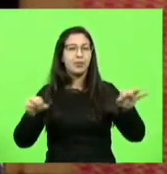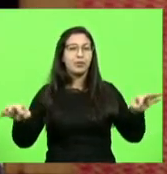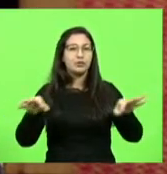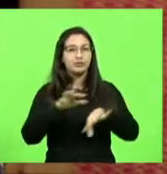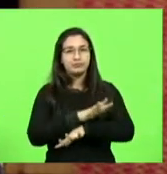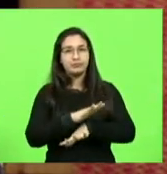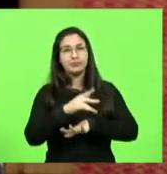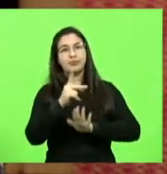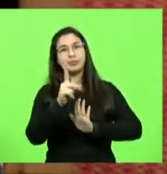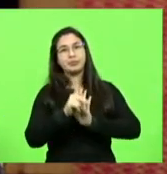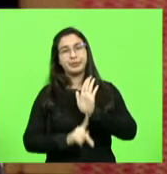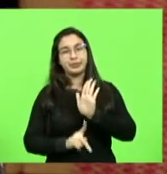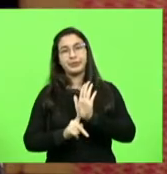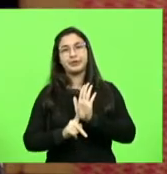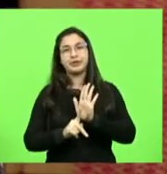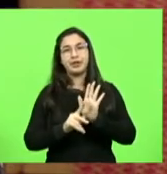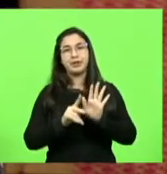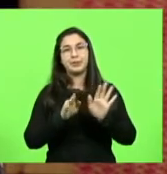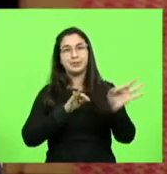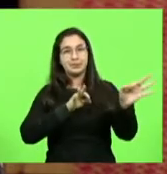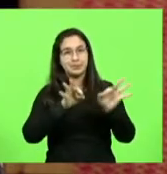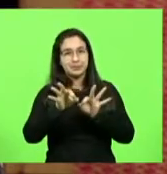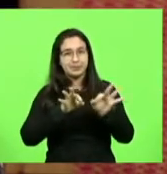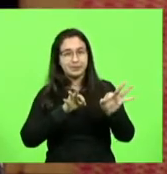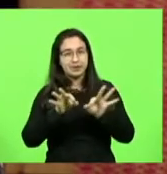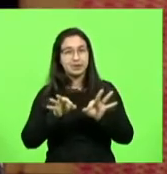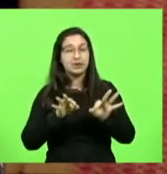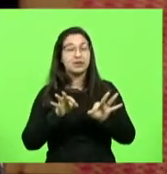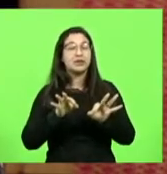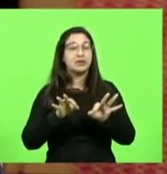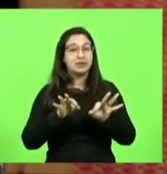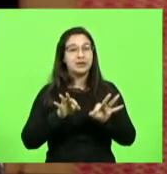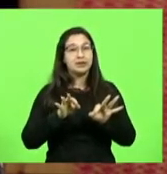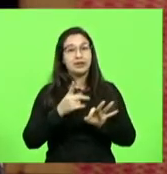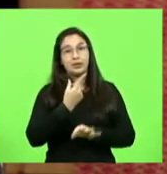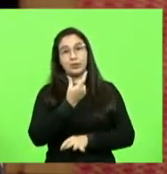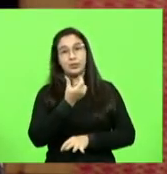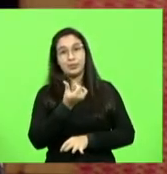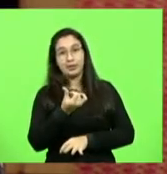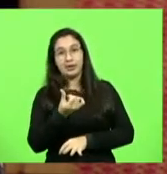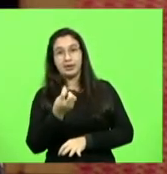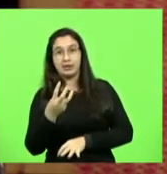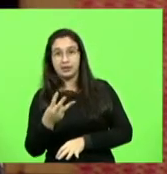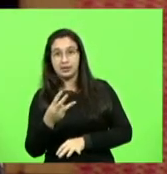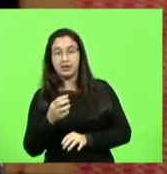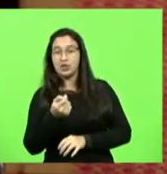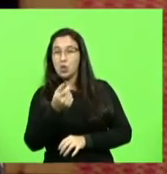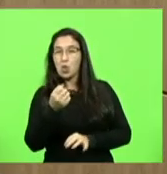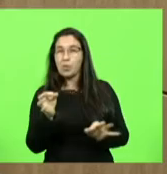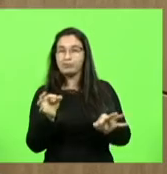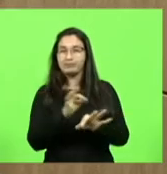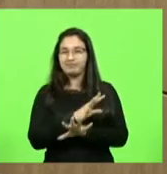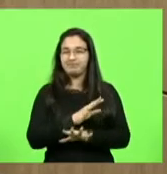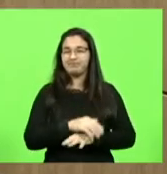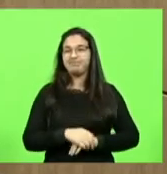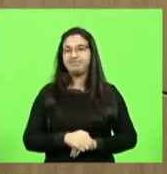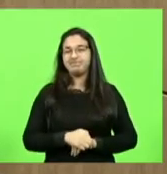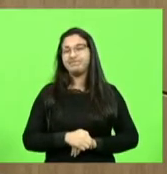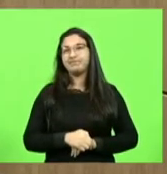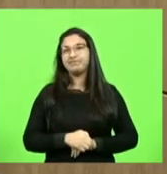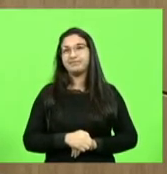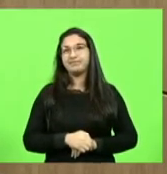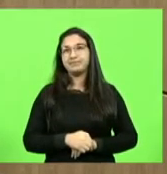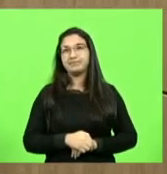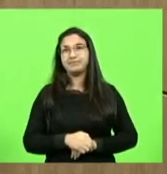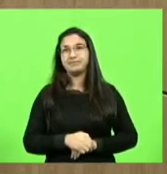está no planejamento, e a 163 esteja quase concluído. Obrigado, senhor presidente. Com a palavra, deputado Fabiano